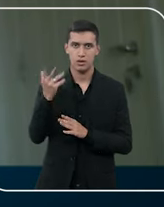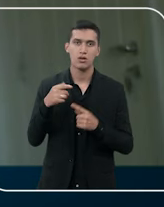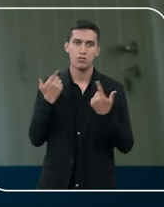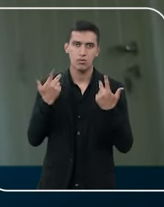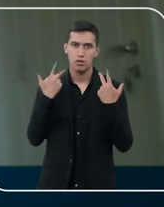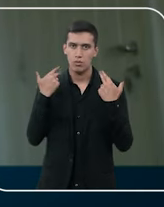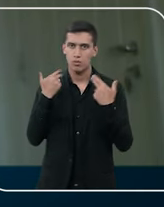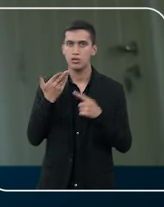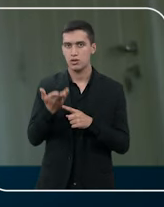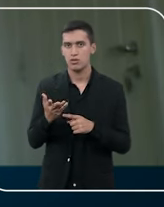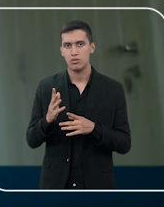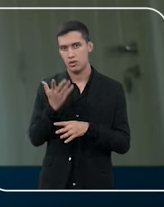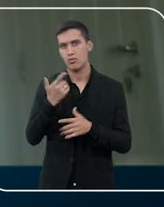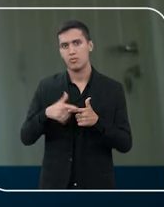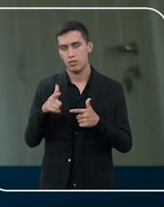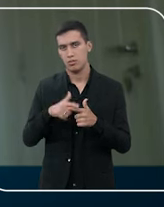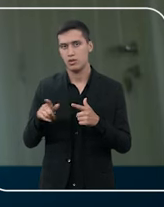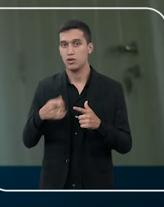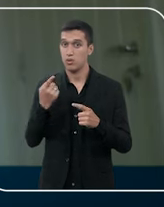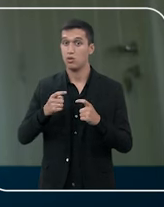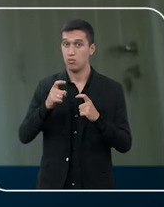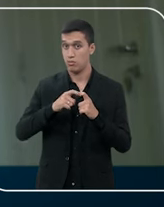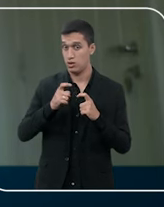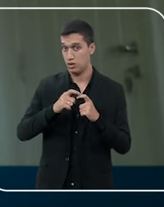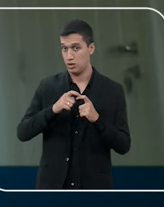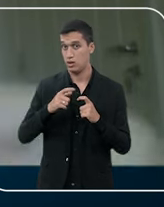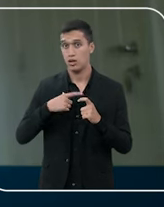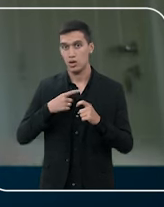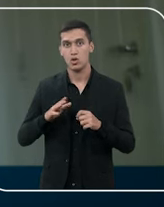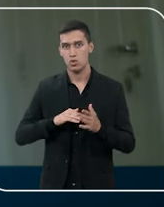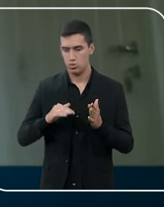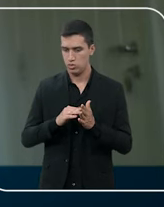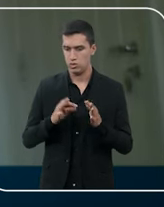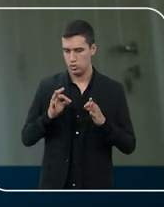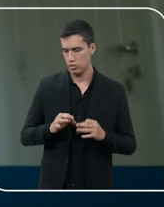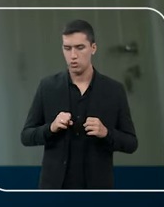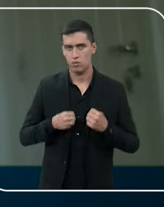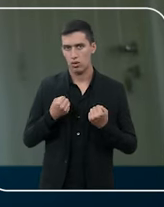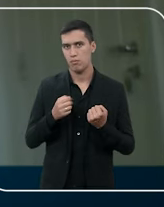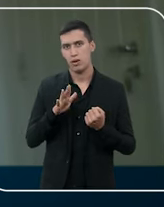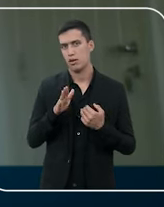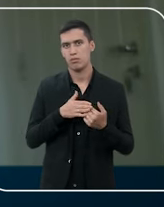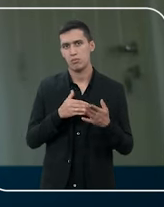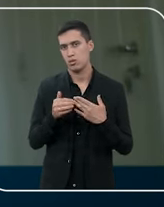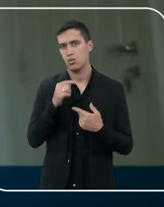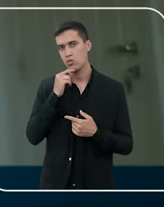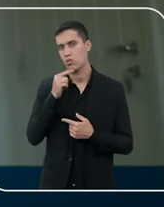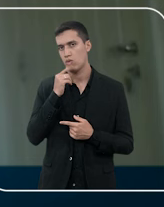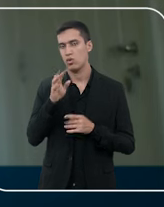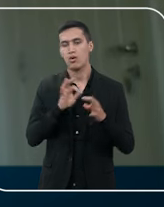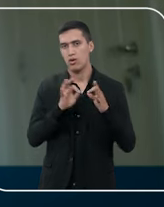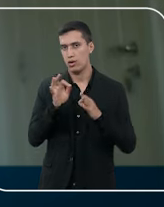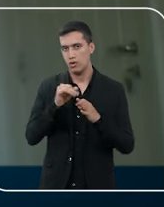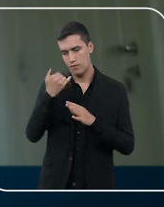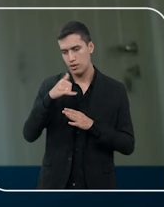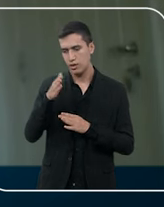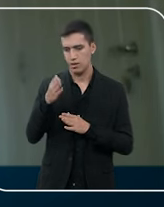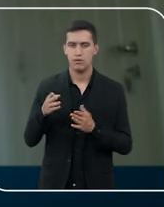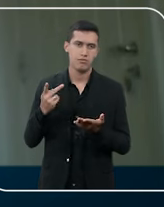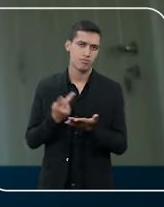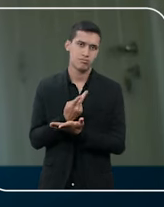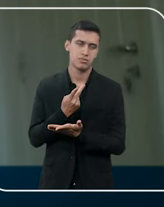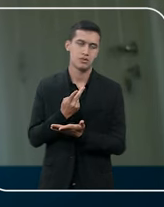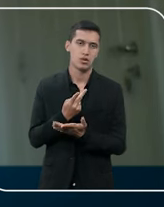isso é a fatalidade. Então, o médico ele age com todo zelo, mas mesmo assim não consegue prevenir essa fatalidade.